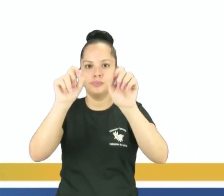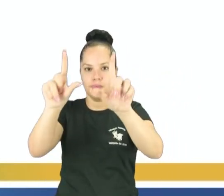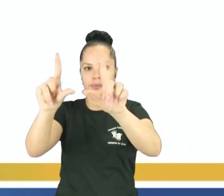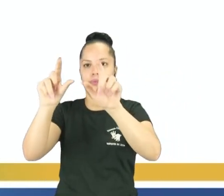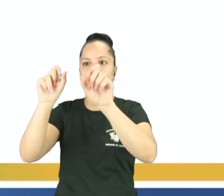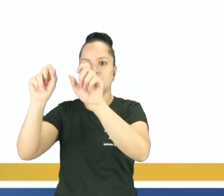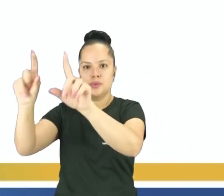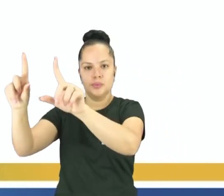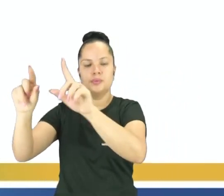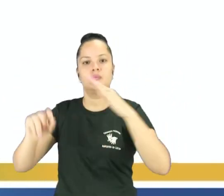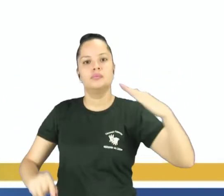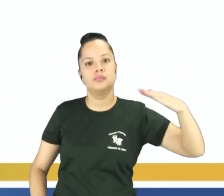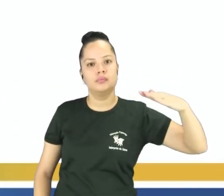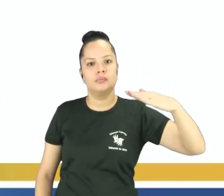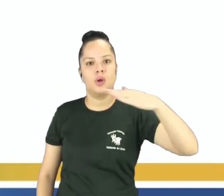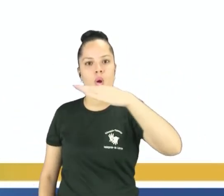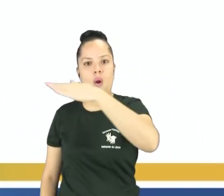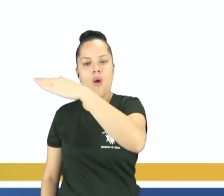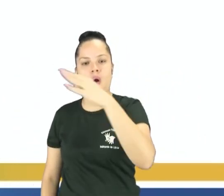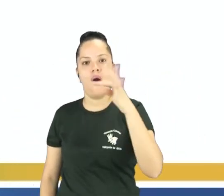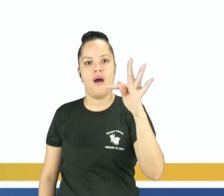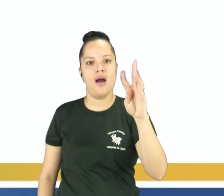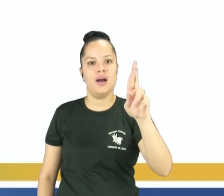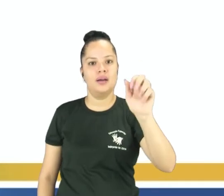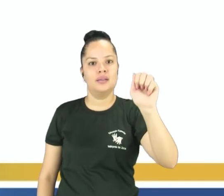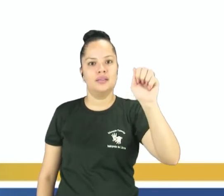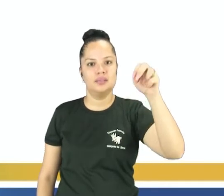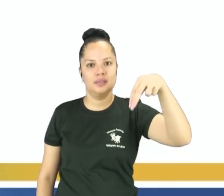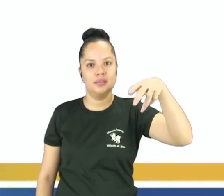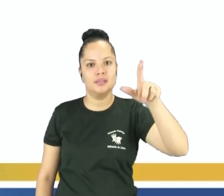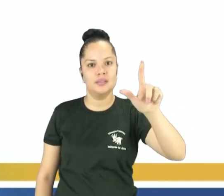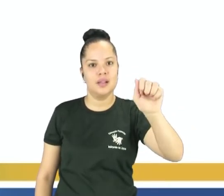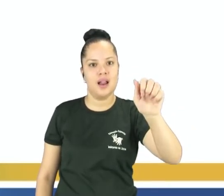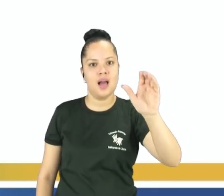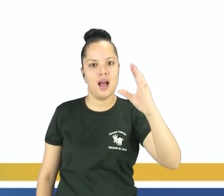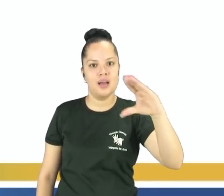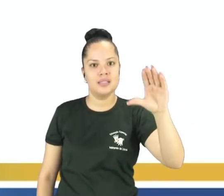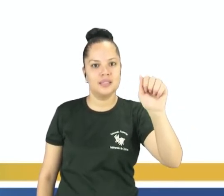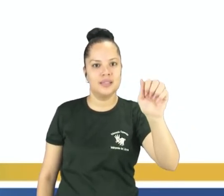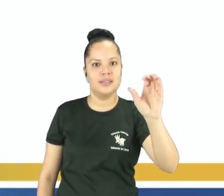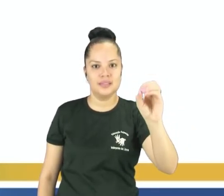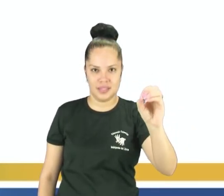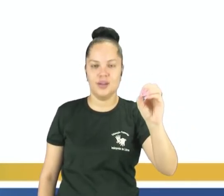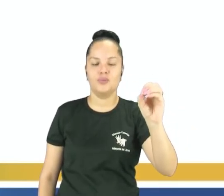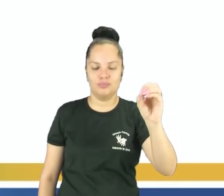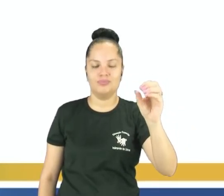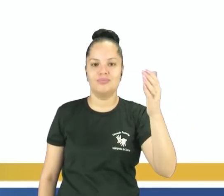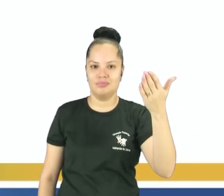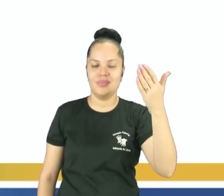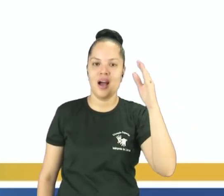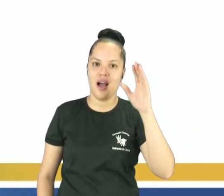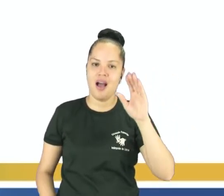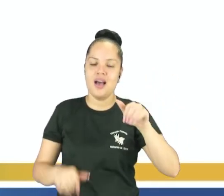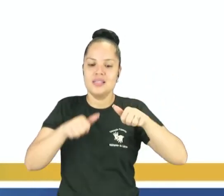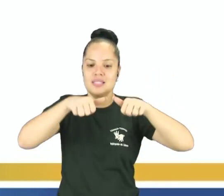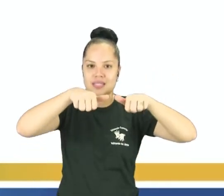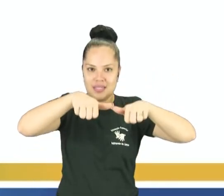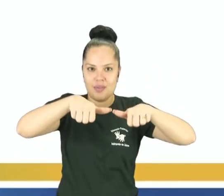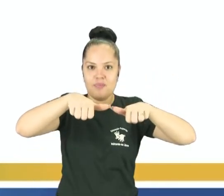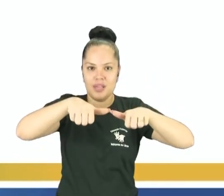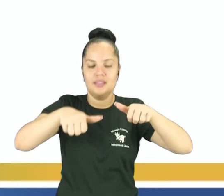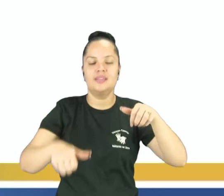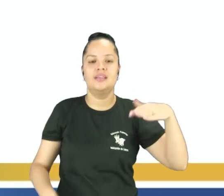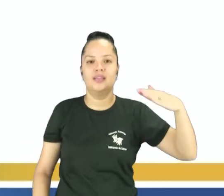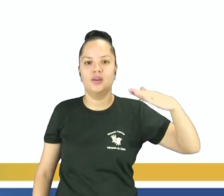da translação desse primeiro pássaro aqui. Então, isso, gente, é você identificar a simetria de translação. É quando